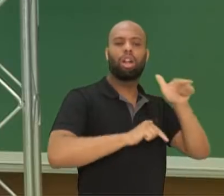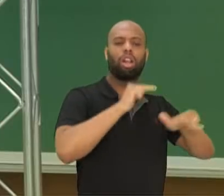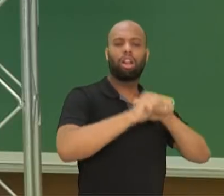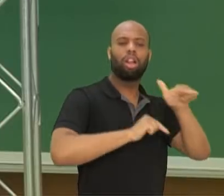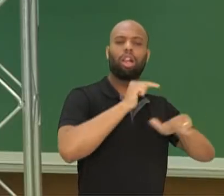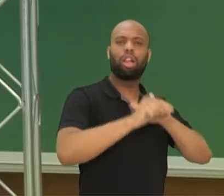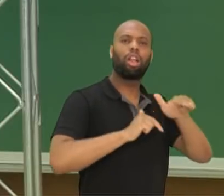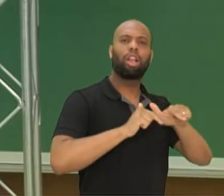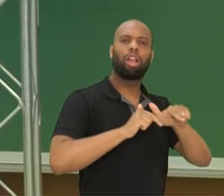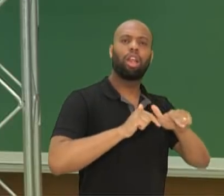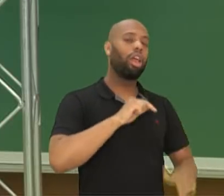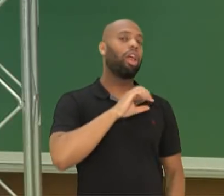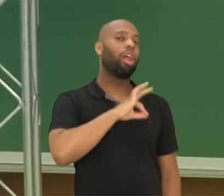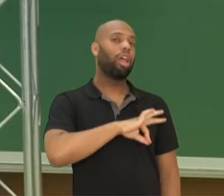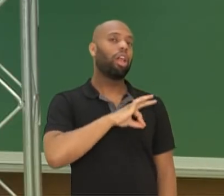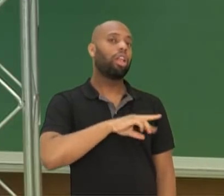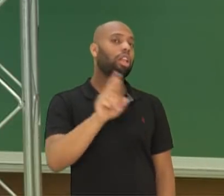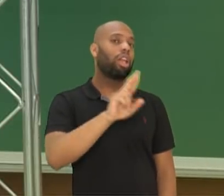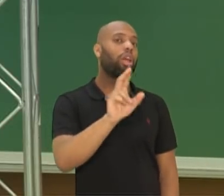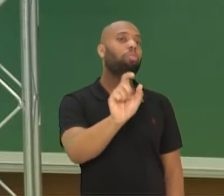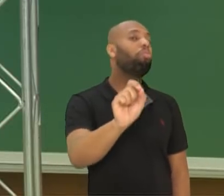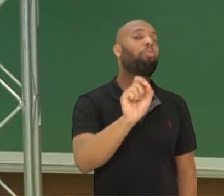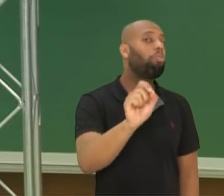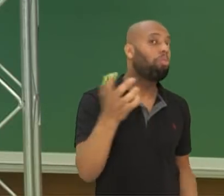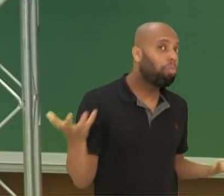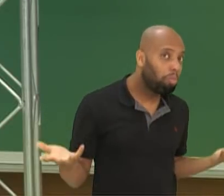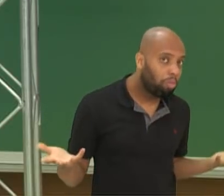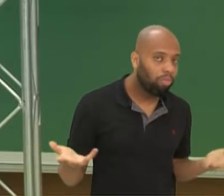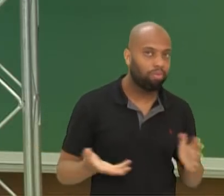serviço, em reais, será igual a...